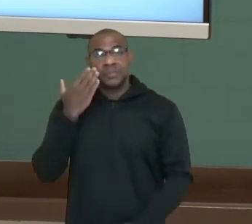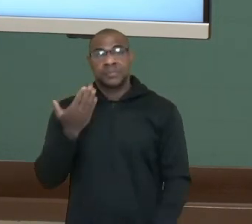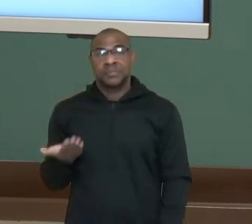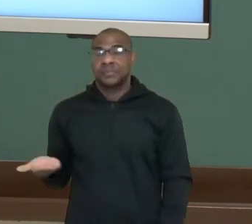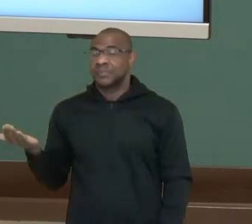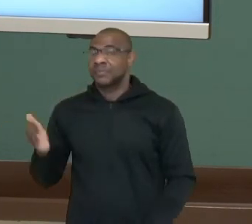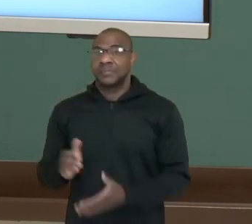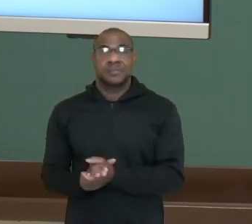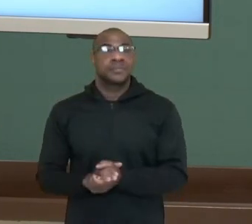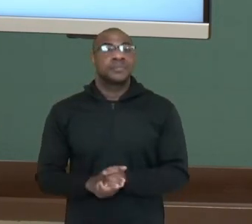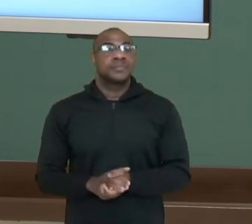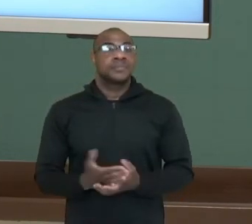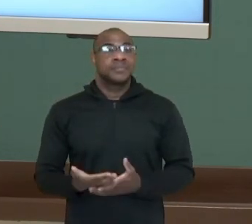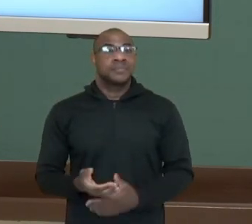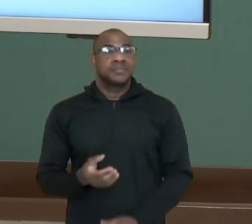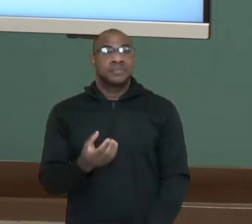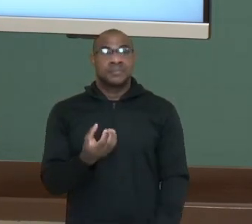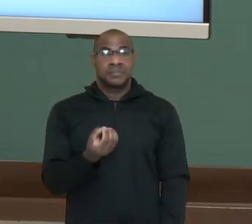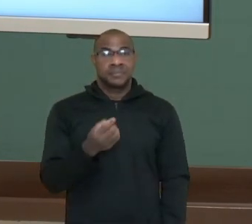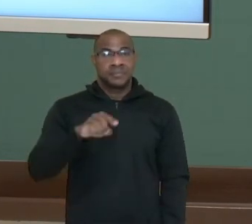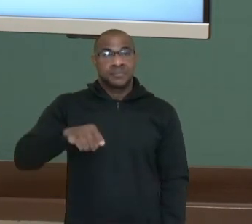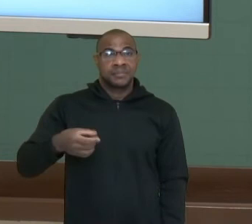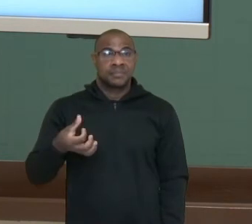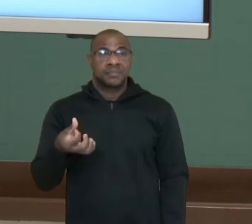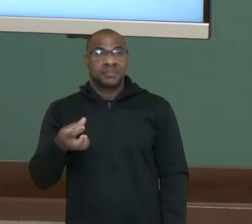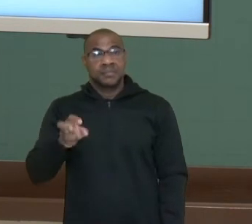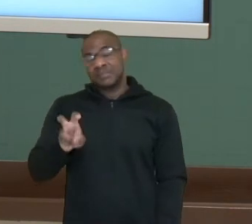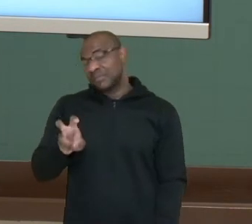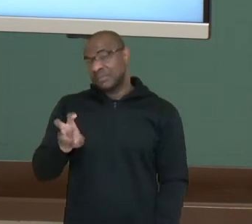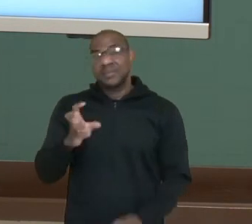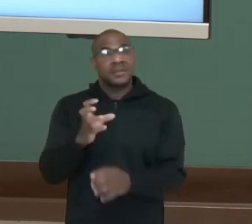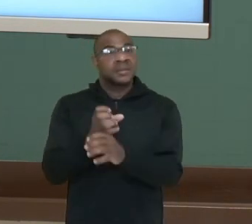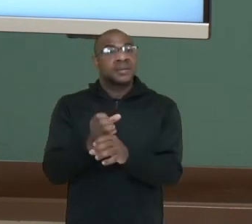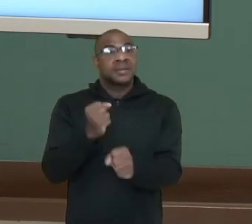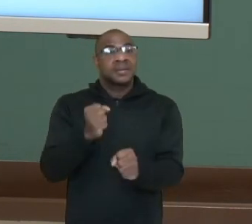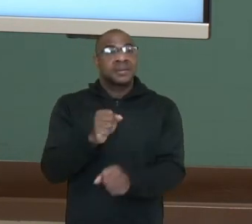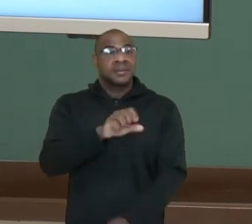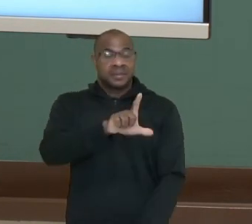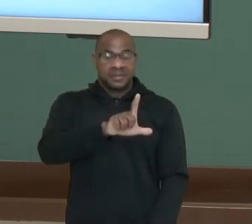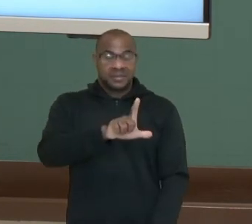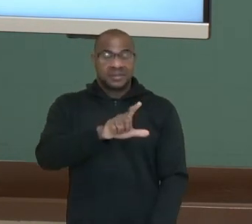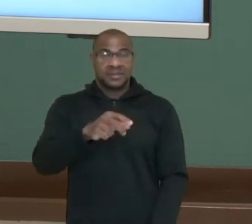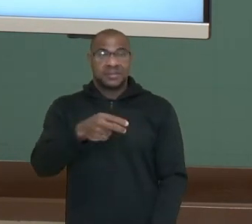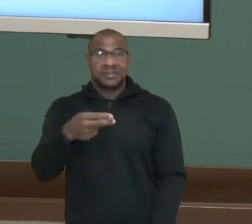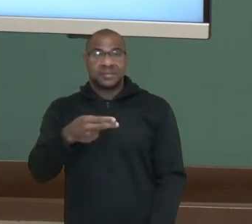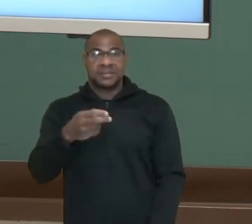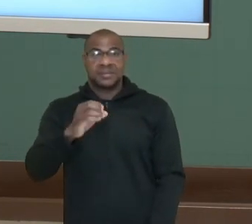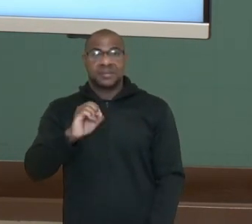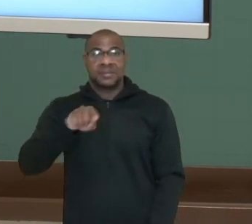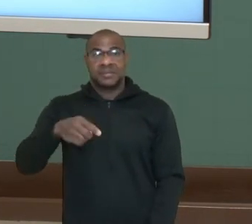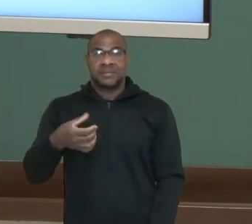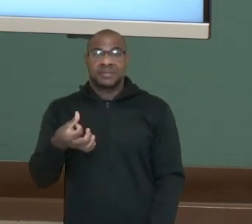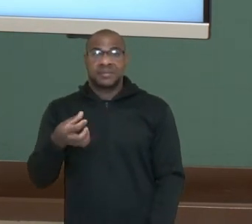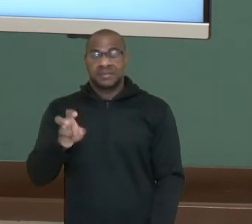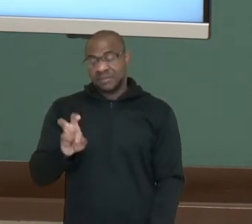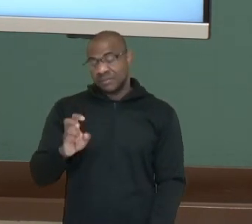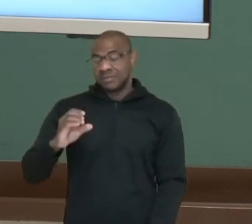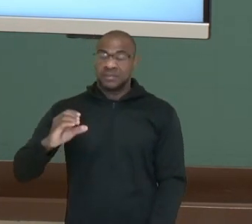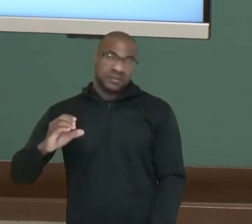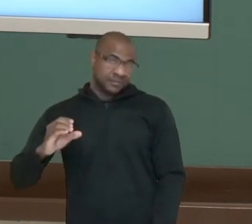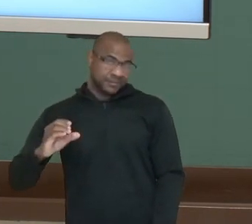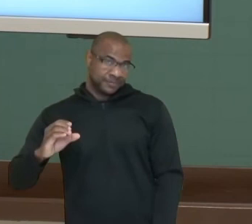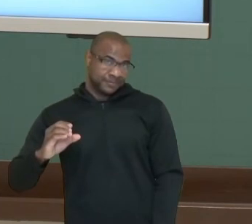1, 0,65. Então, o lucro vai ser 0,65 vezes o C, tá?